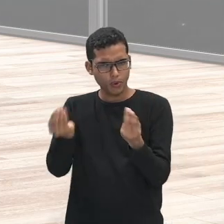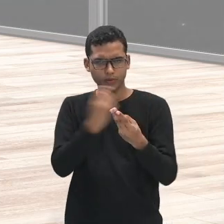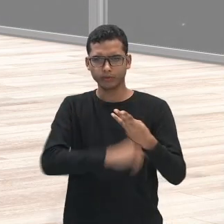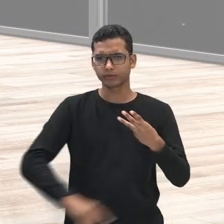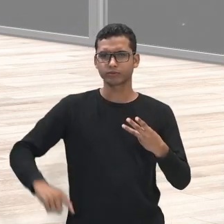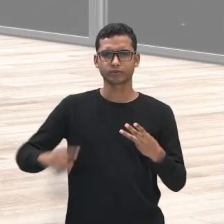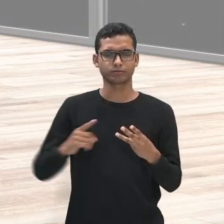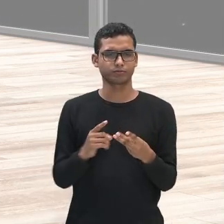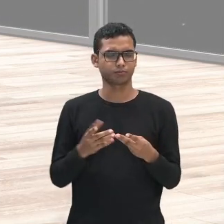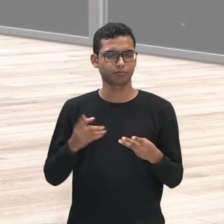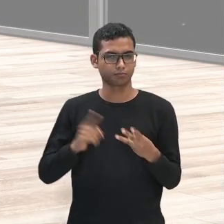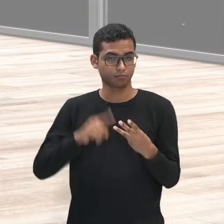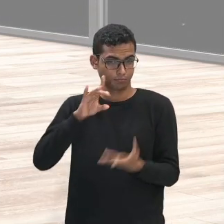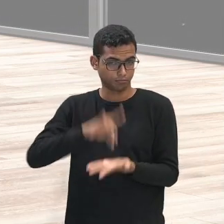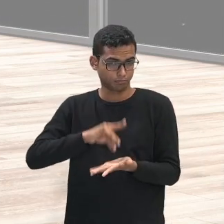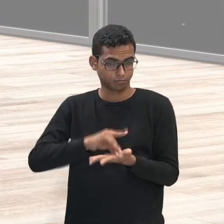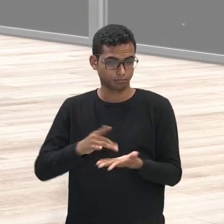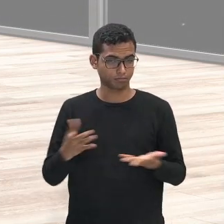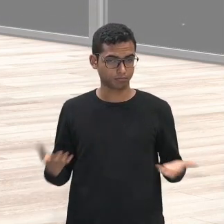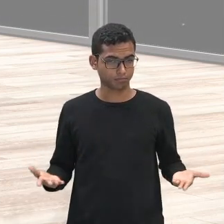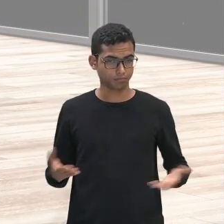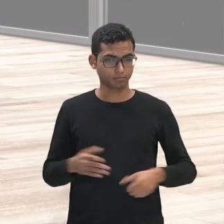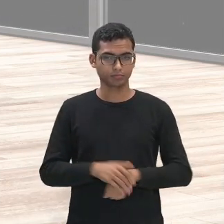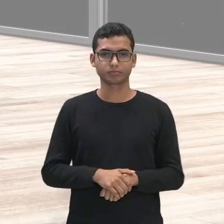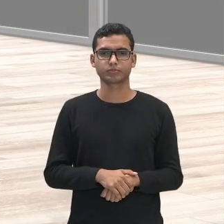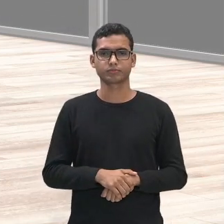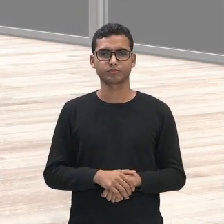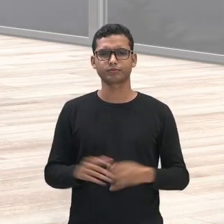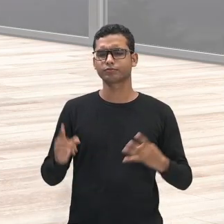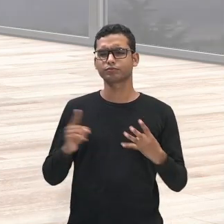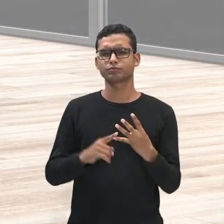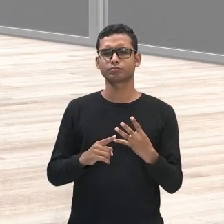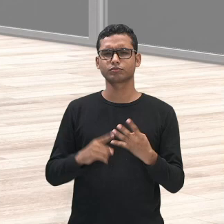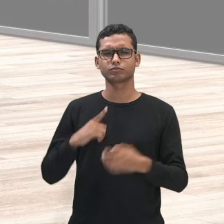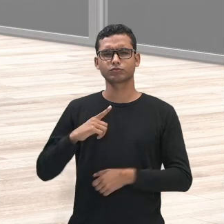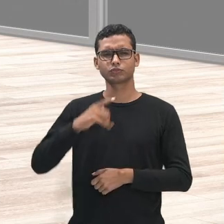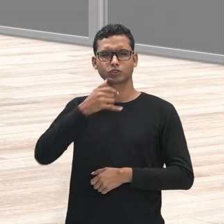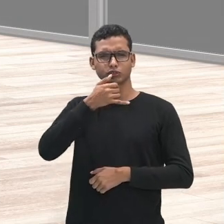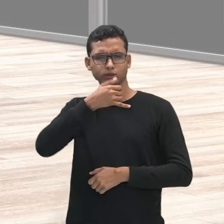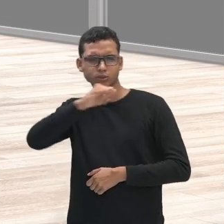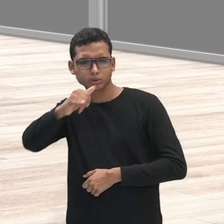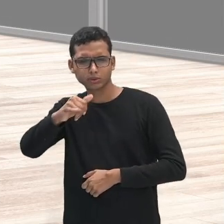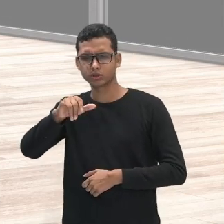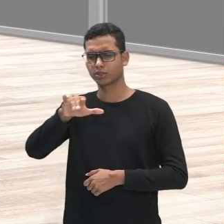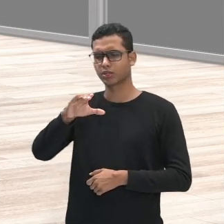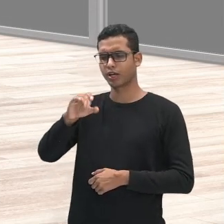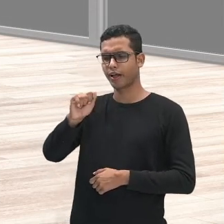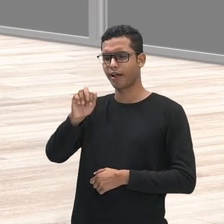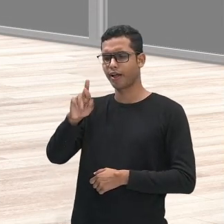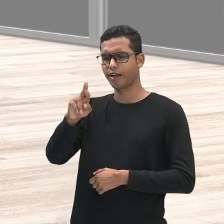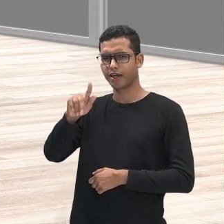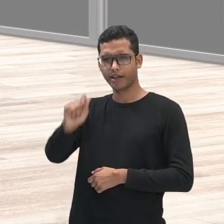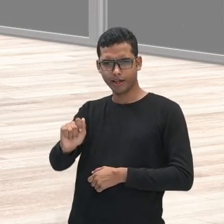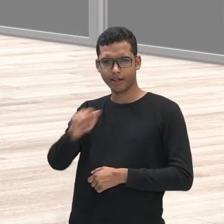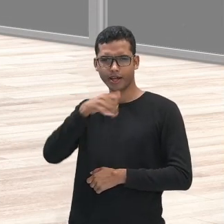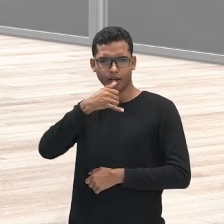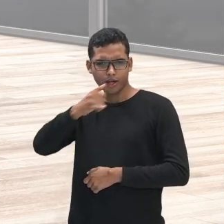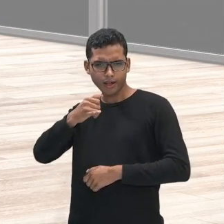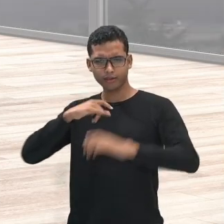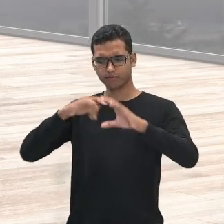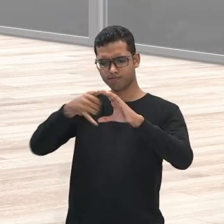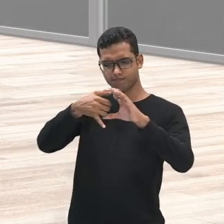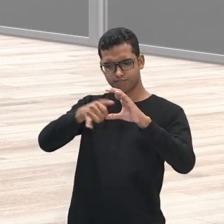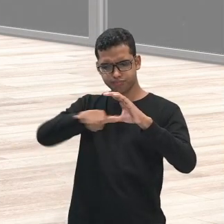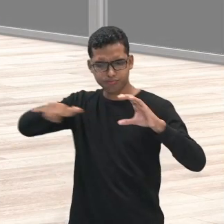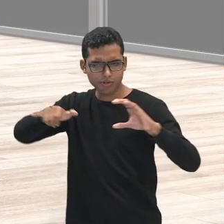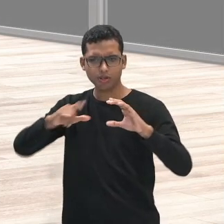sua origem? O que envolve aí carga elétrica? Os elétrons? O que envolve? Quem